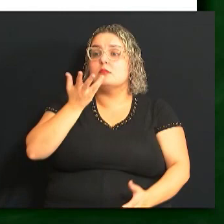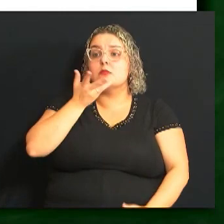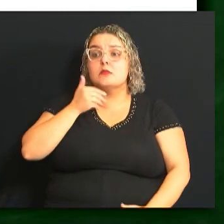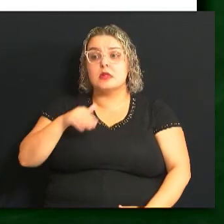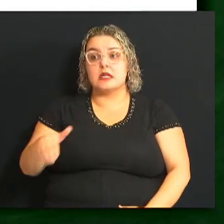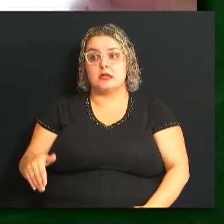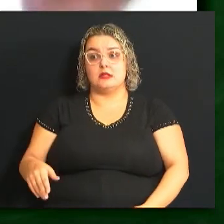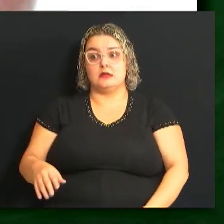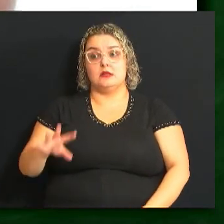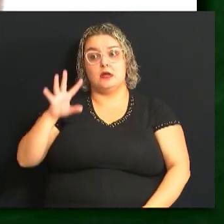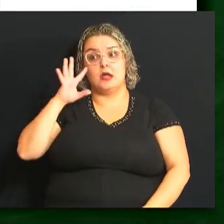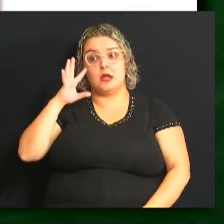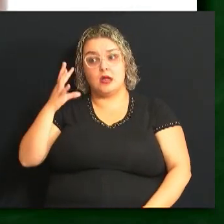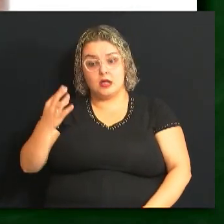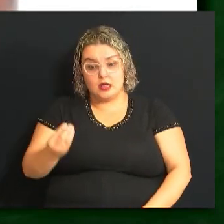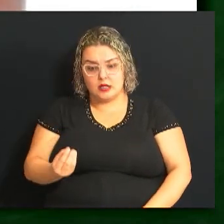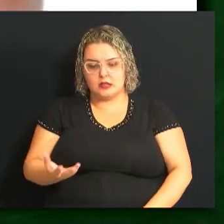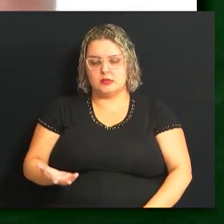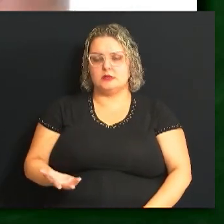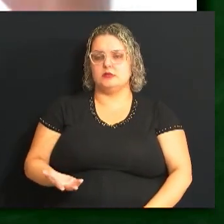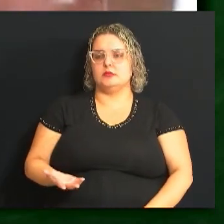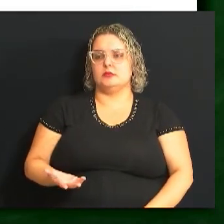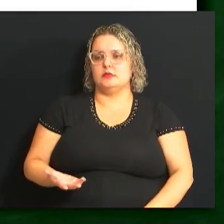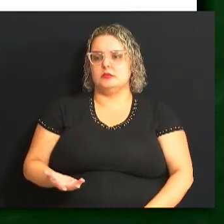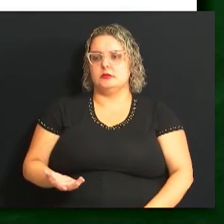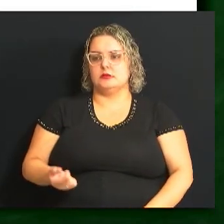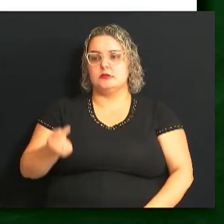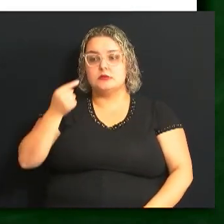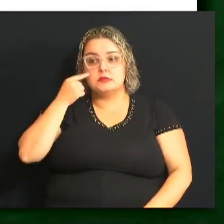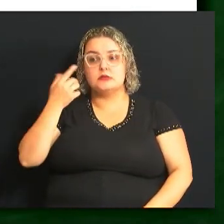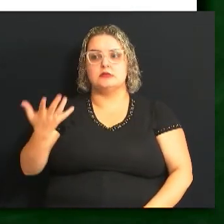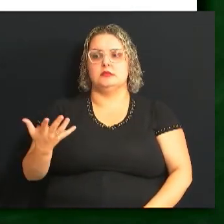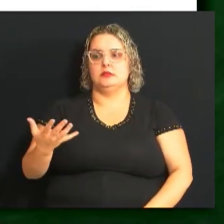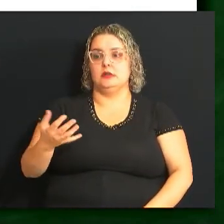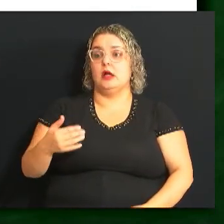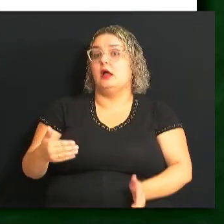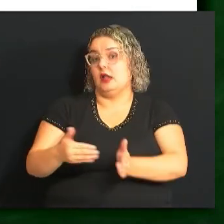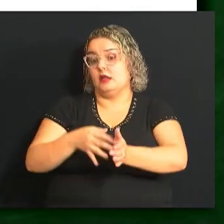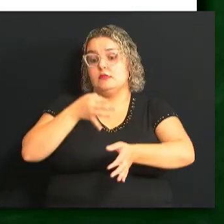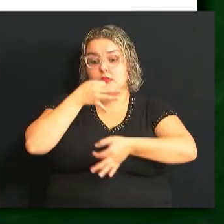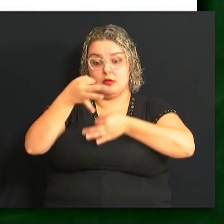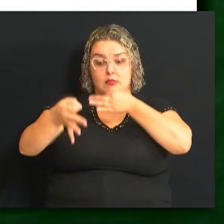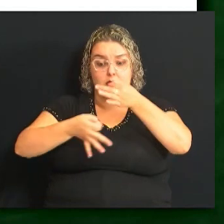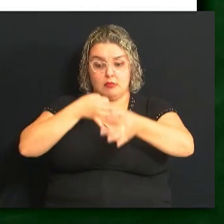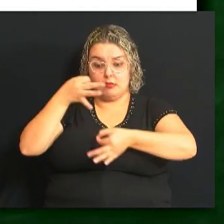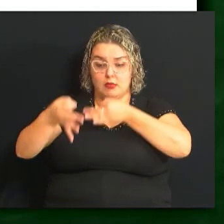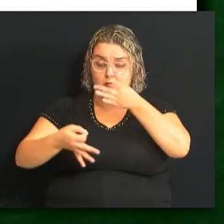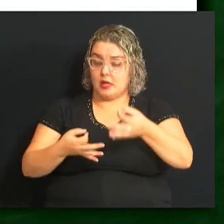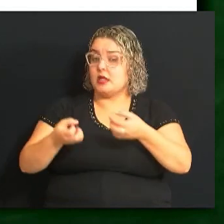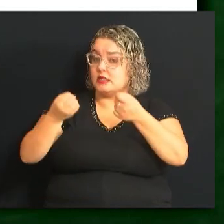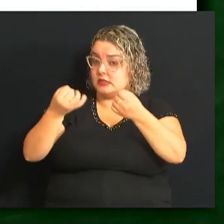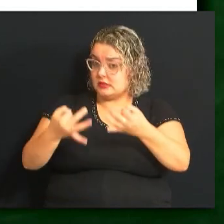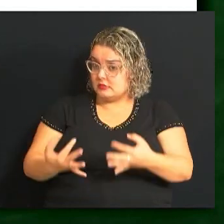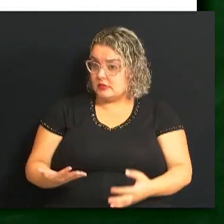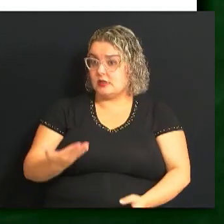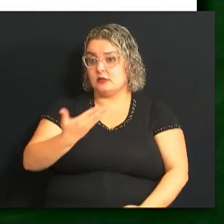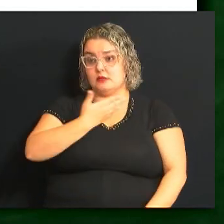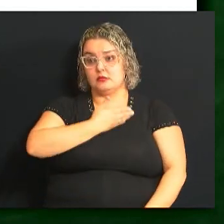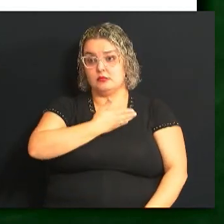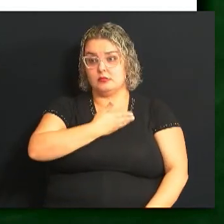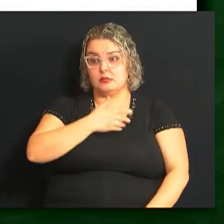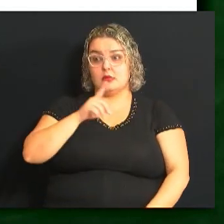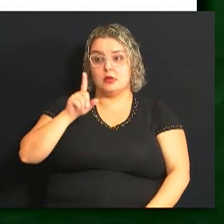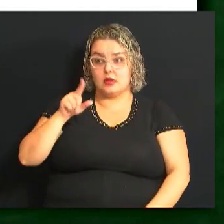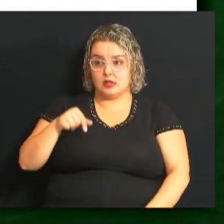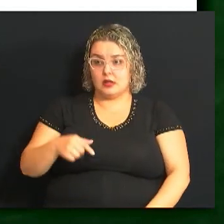essa compreensão, até essa crítica disso e explicar isso para os colegas é muito,